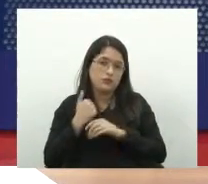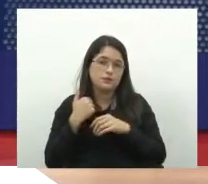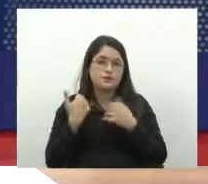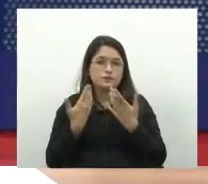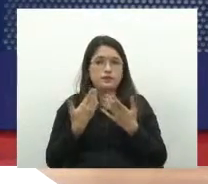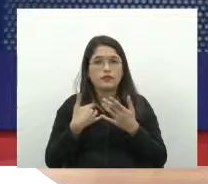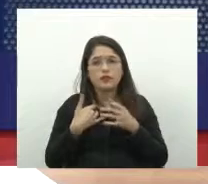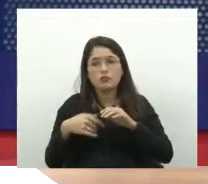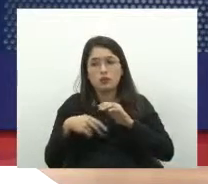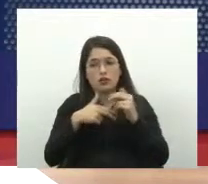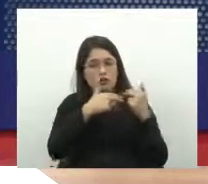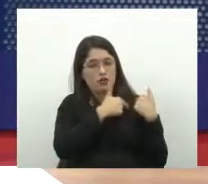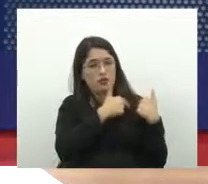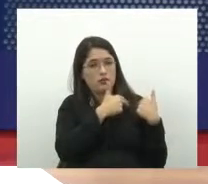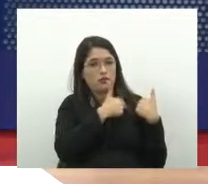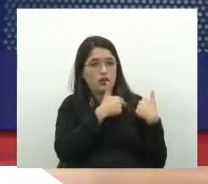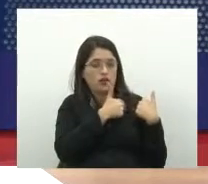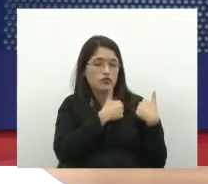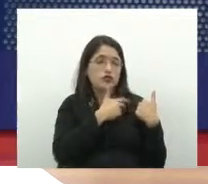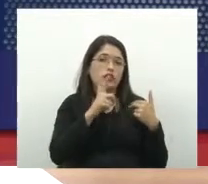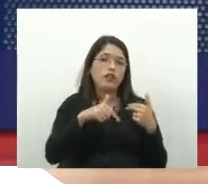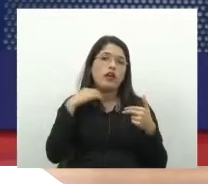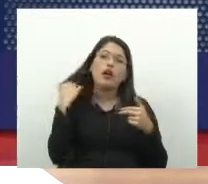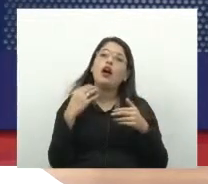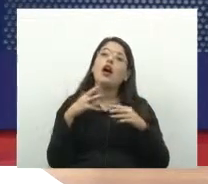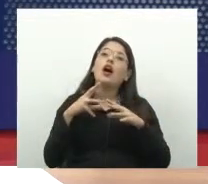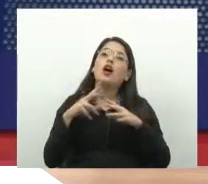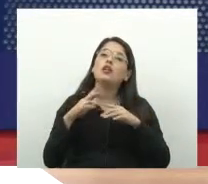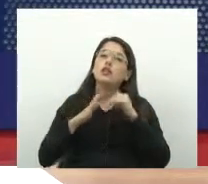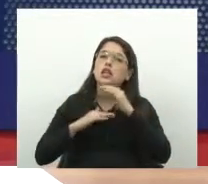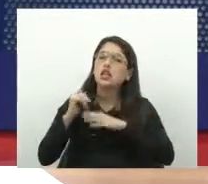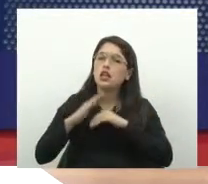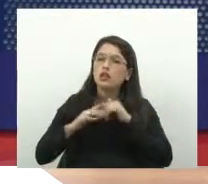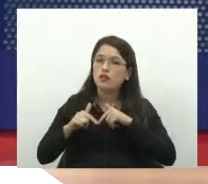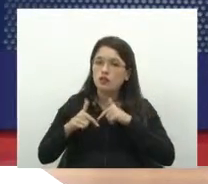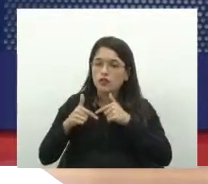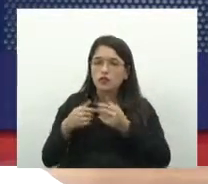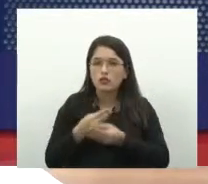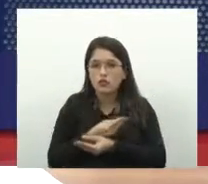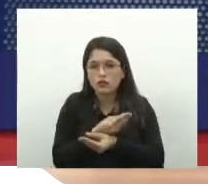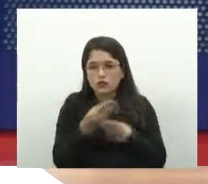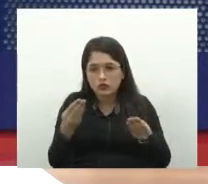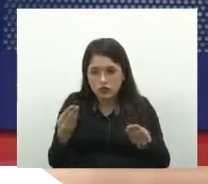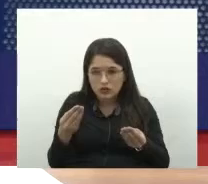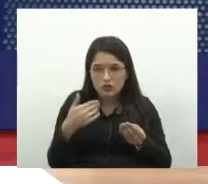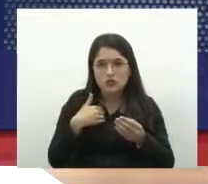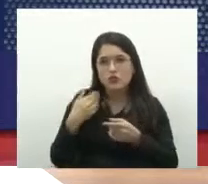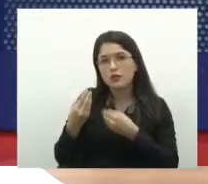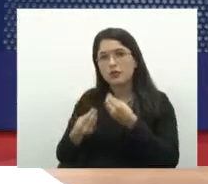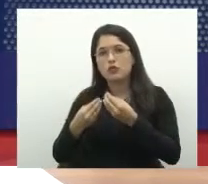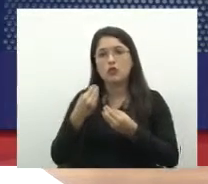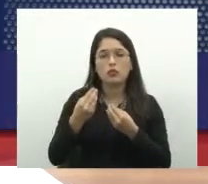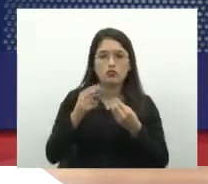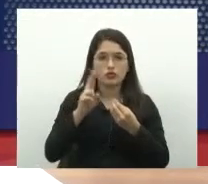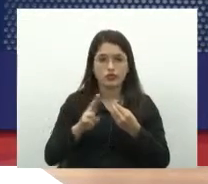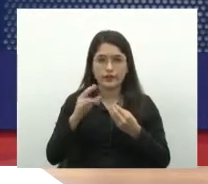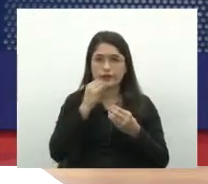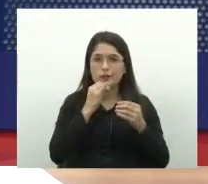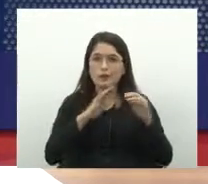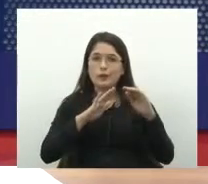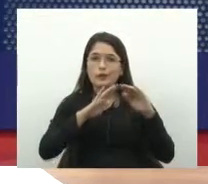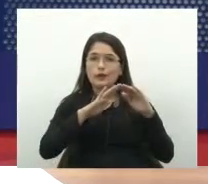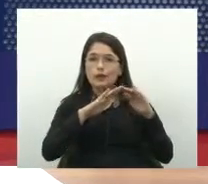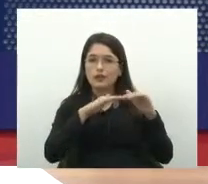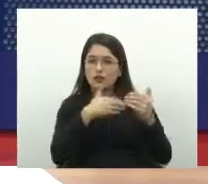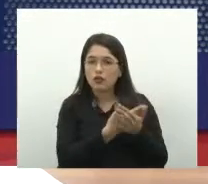Ela também cumpre informar sobre as ações e serviços oferecidos, aumentando o conhecimento da população sobre como utilizá-los. Uma nova creche, um novo